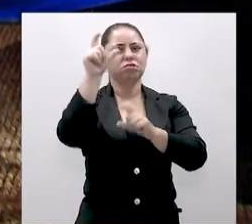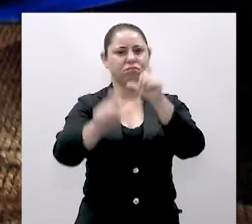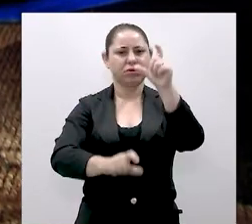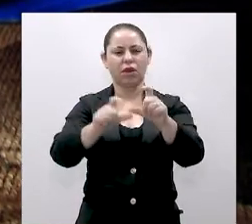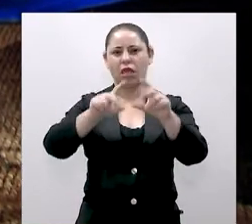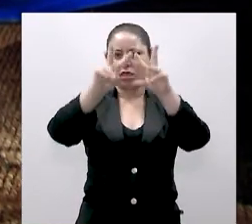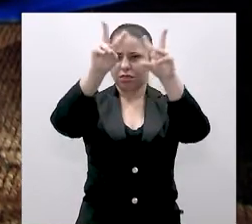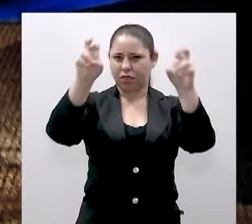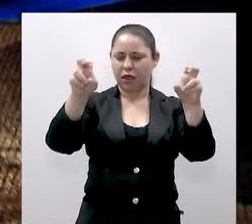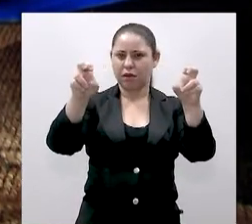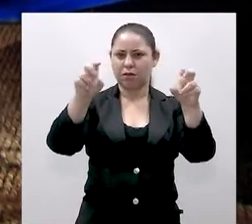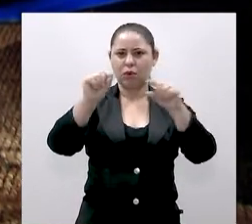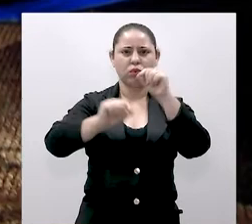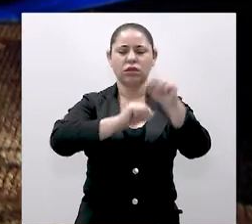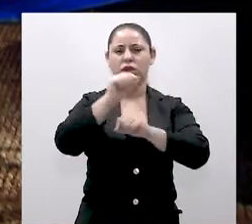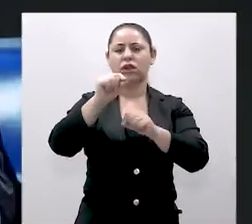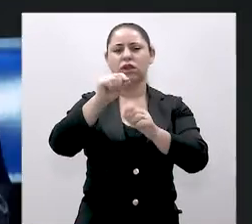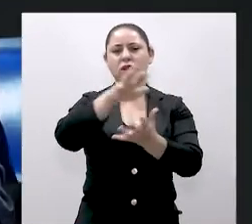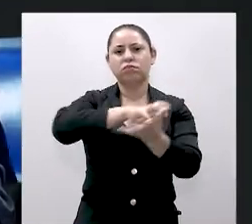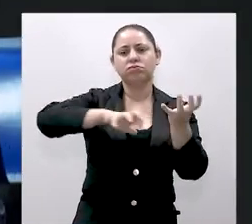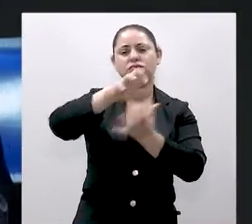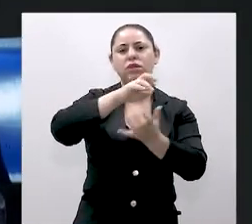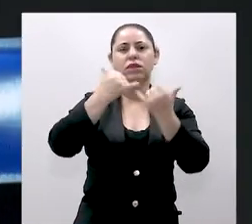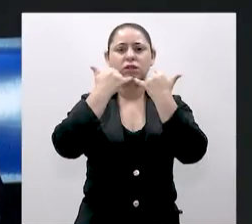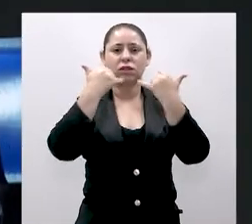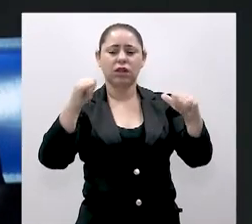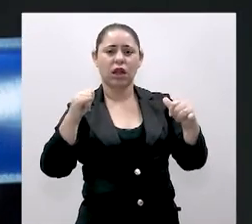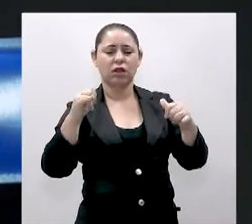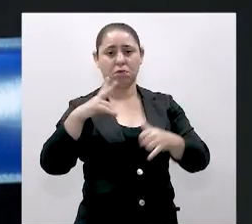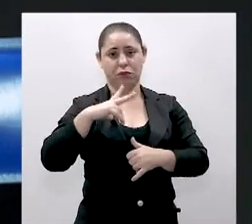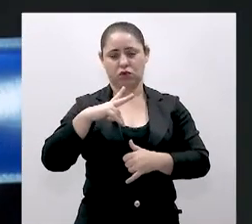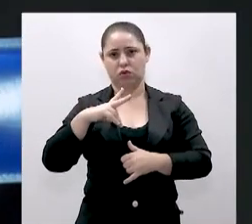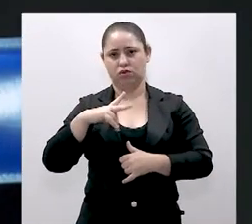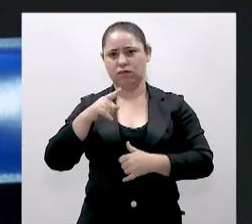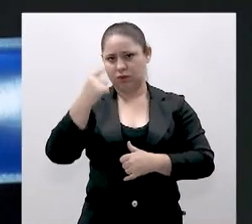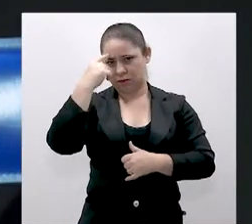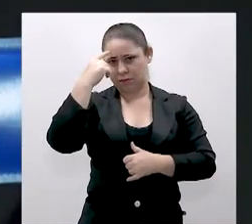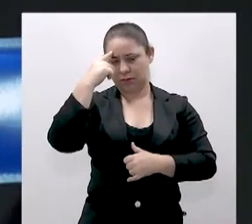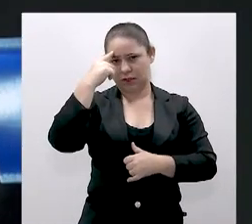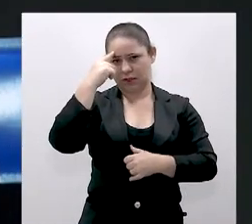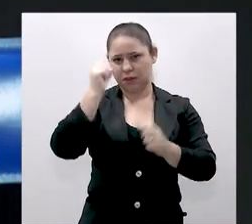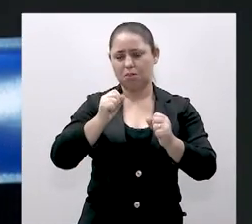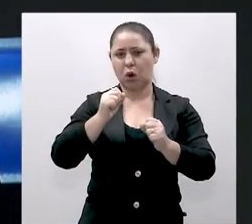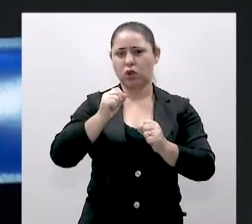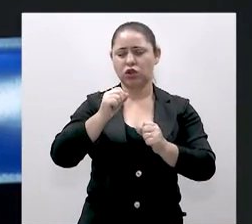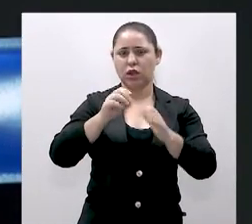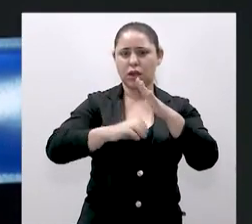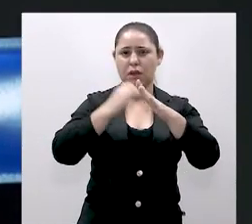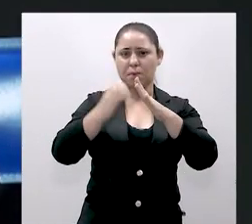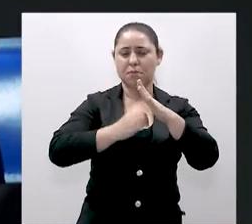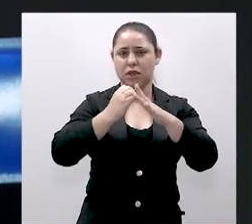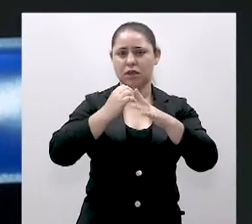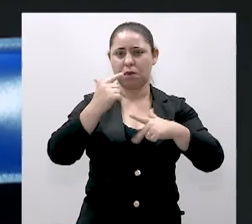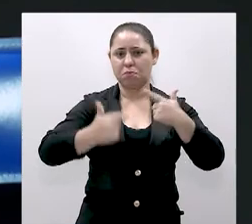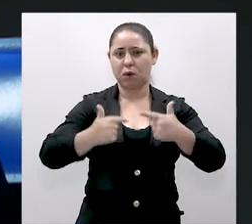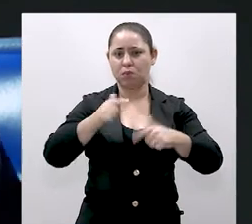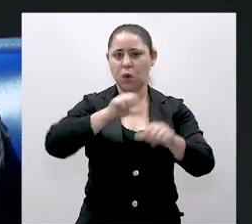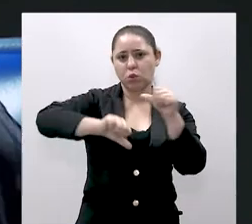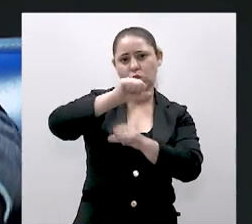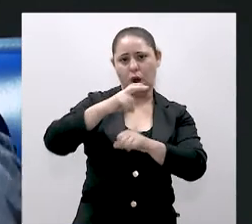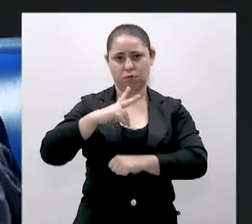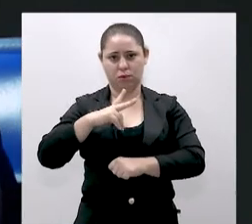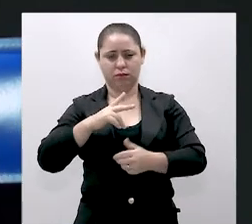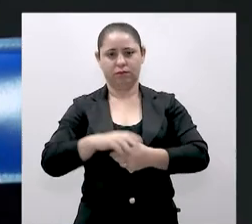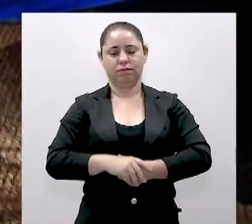como se você a qualidade eu poder navegar mais completo rápido ali privatização do setor elétrico Senador o senhor acha é possível que vai dar para através de medida provisória